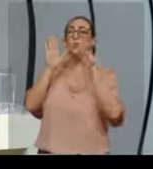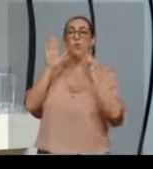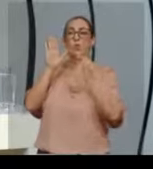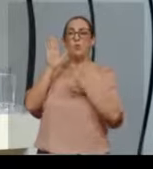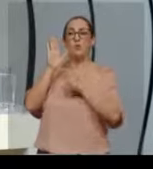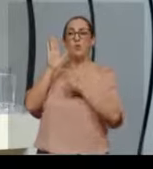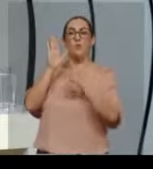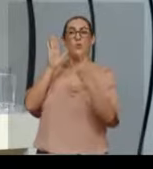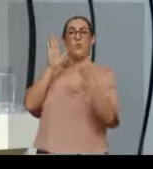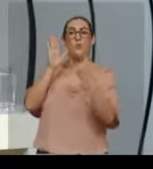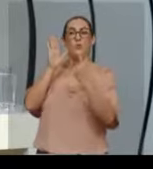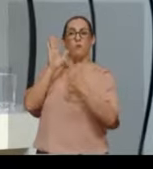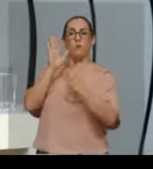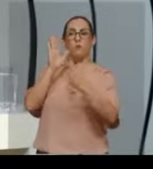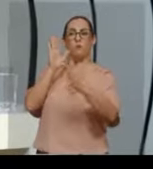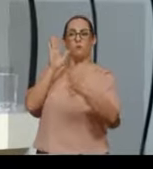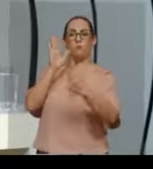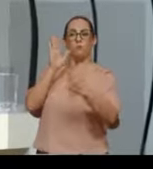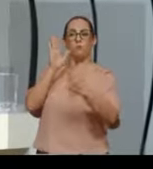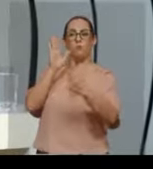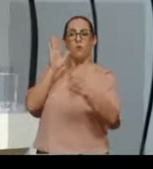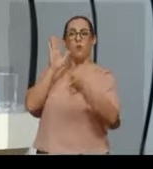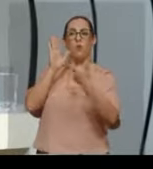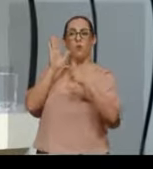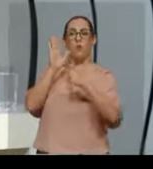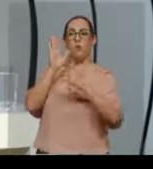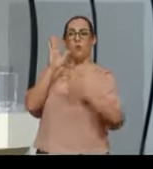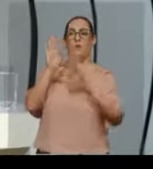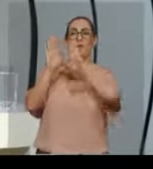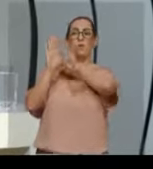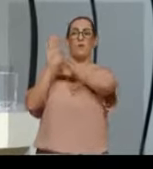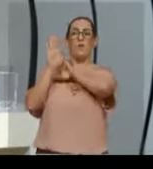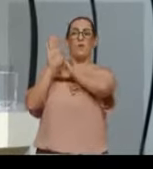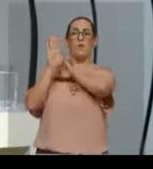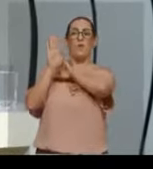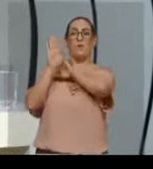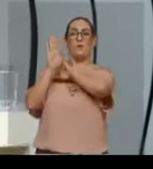para frente e o outro está para